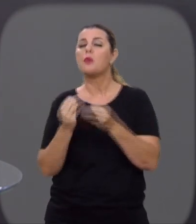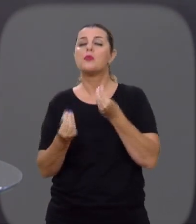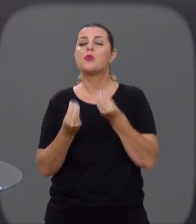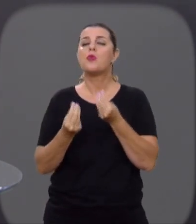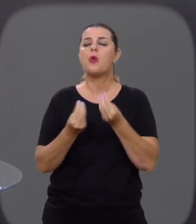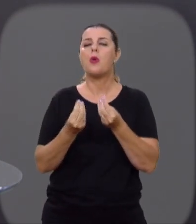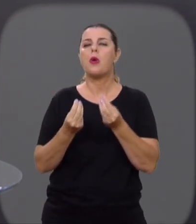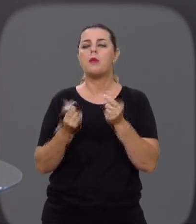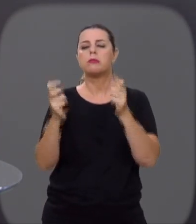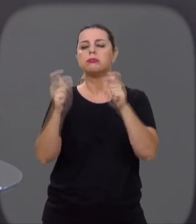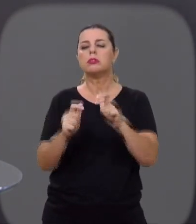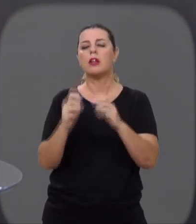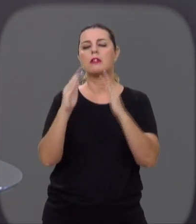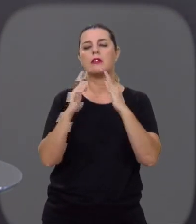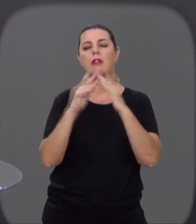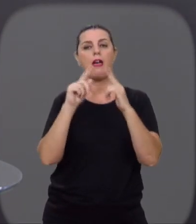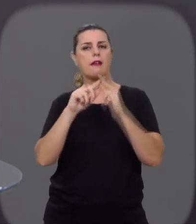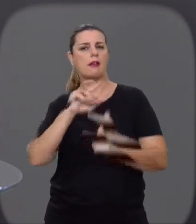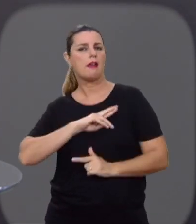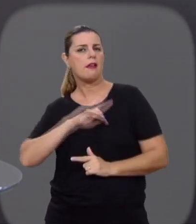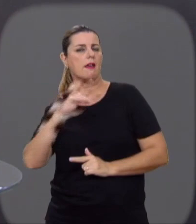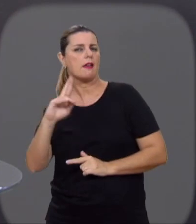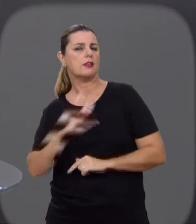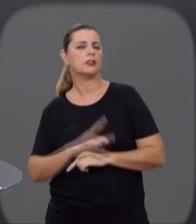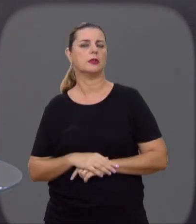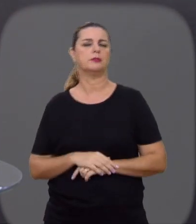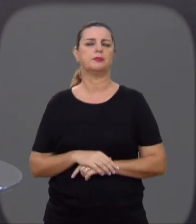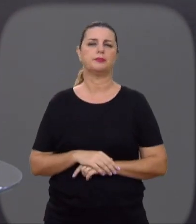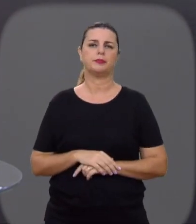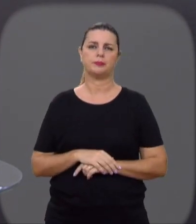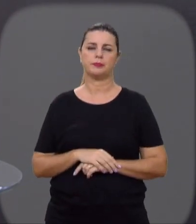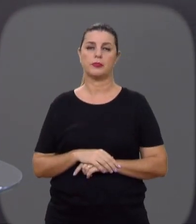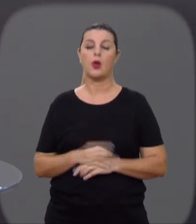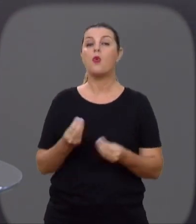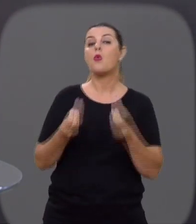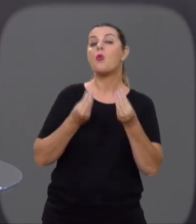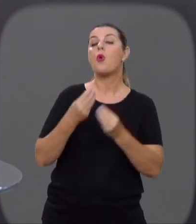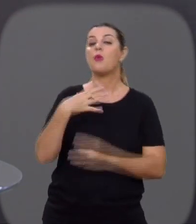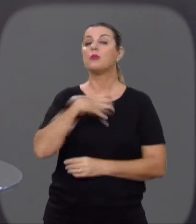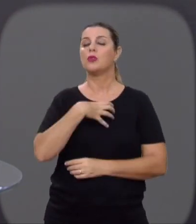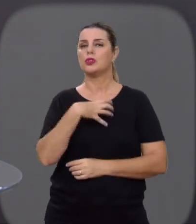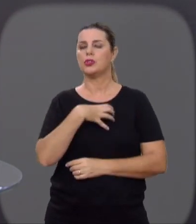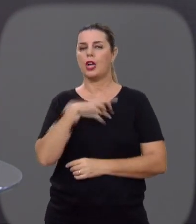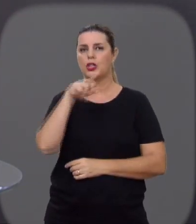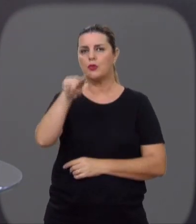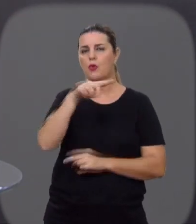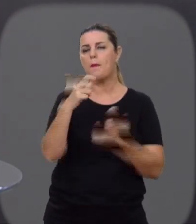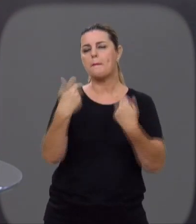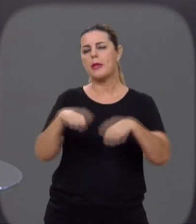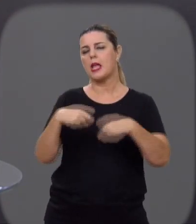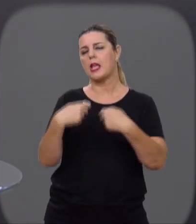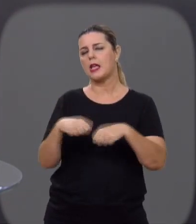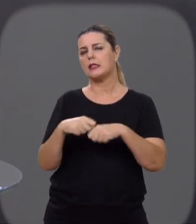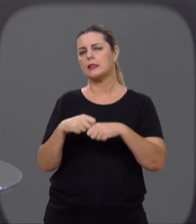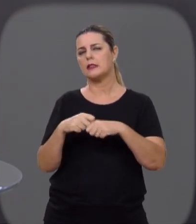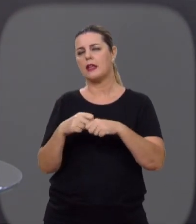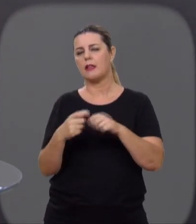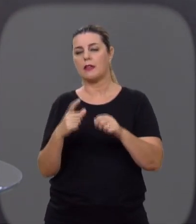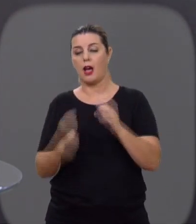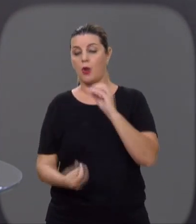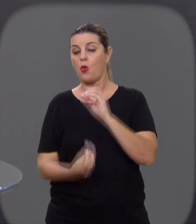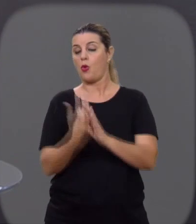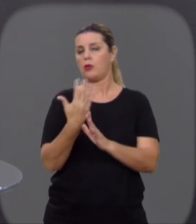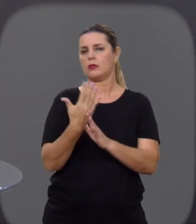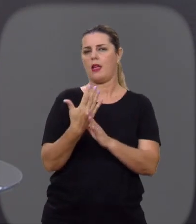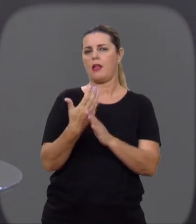do espaço religioso, dentro do espaço da sua igreja local. De que maneira a gente precisa movimentar para que